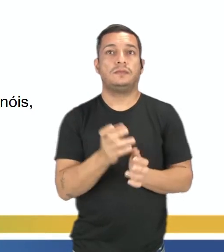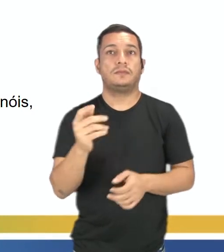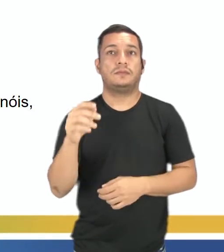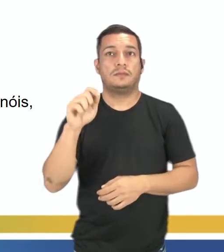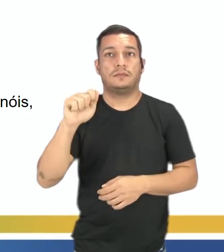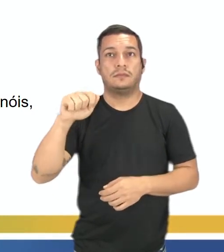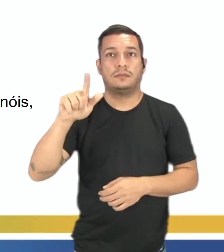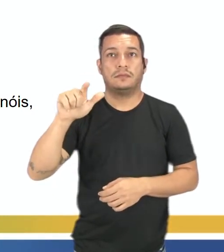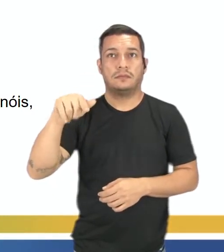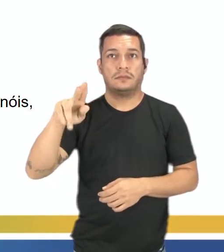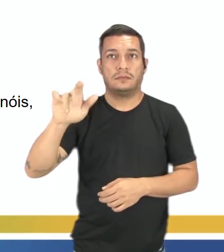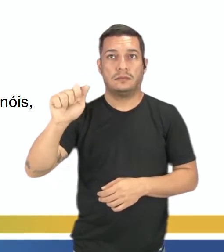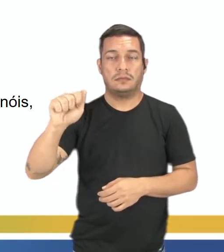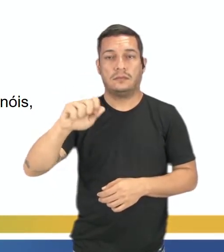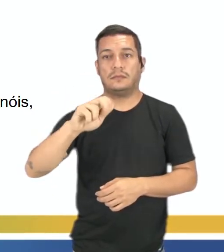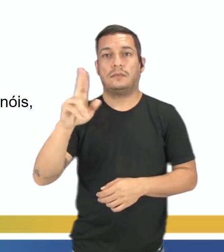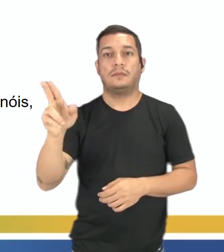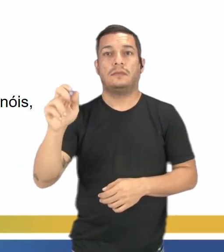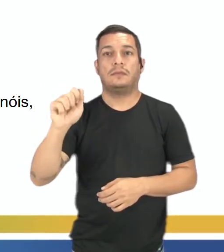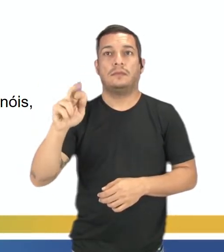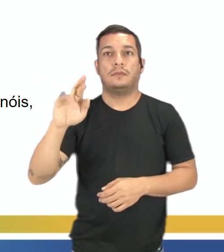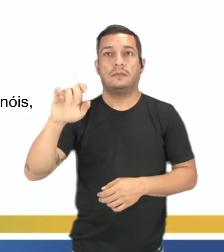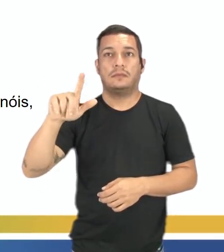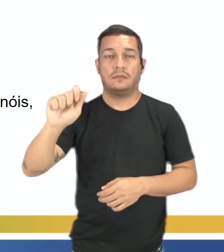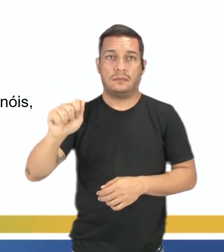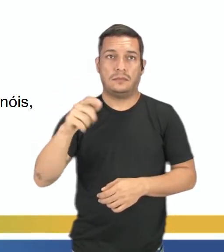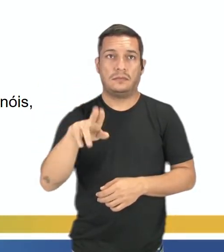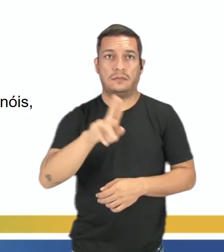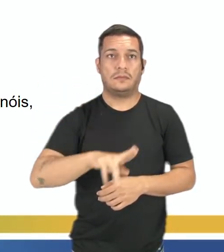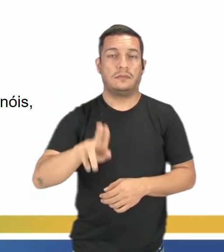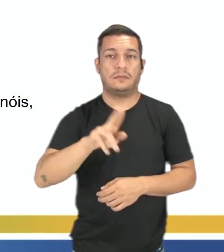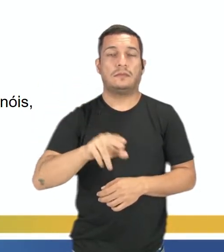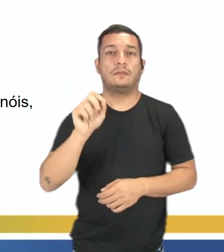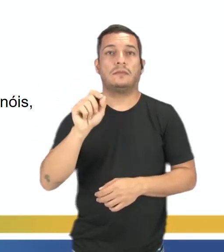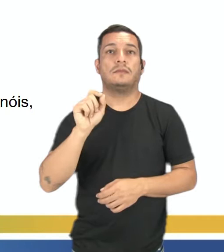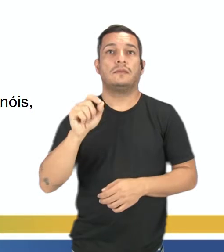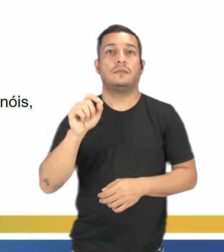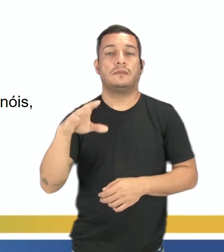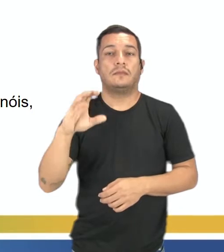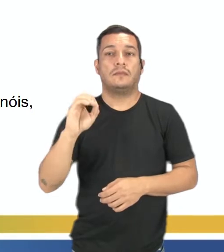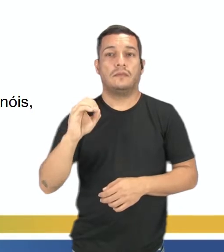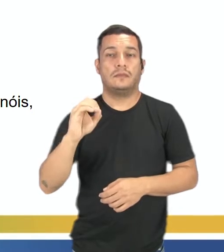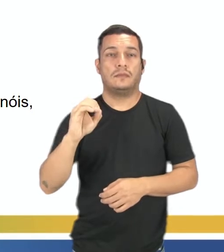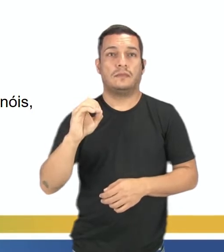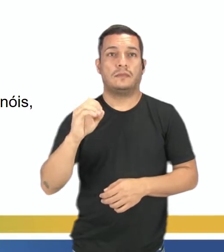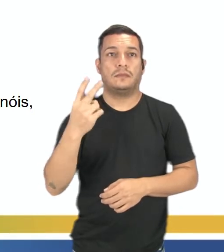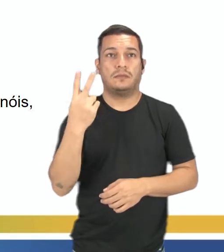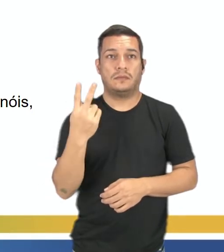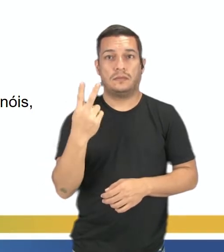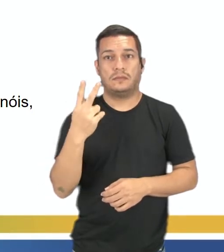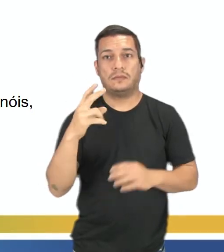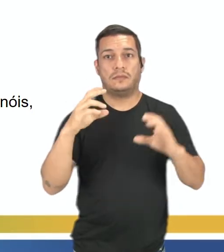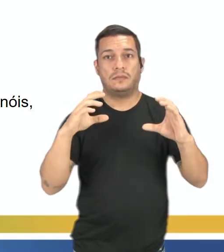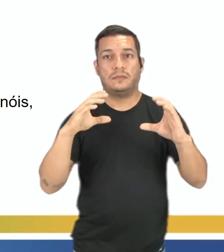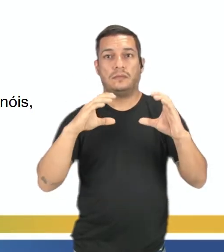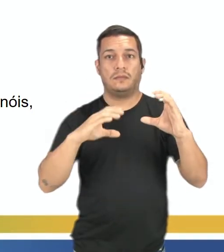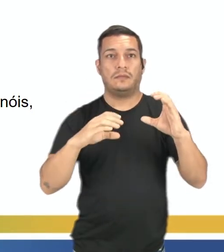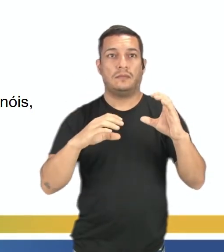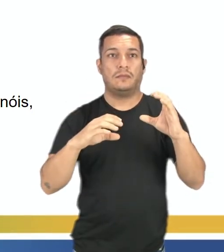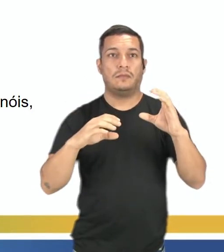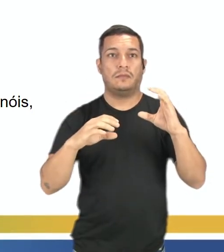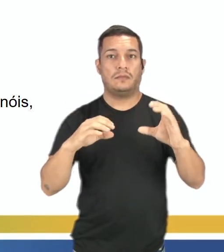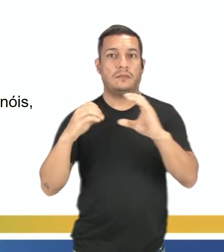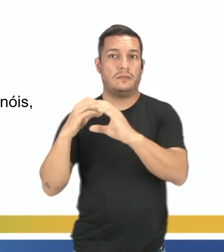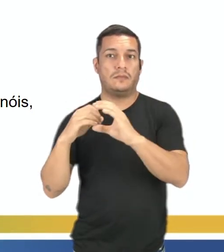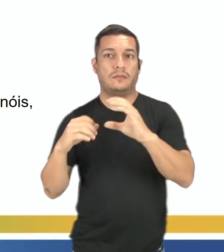alquila ou arila é o nome utilizado para esse o entre duas cadeias de